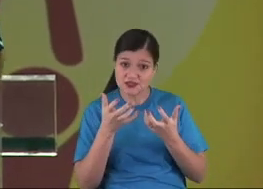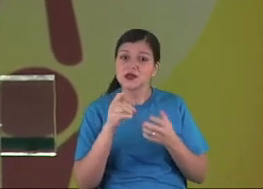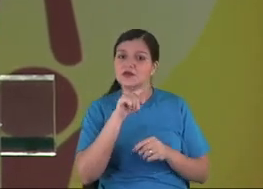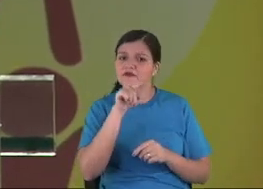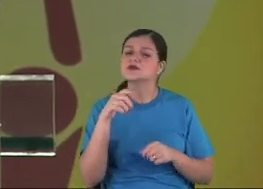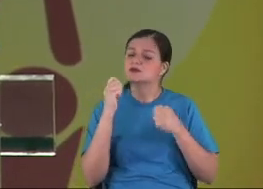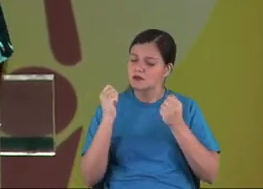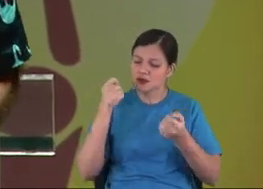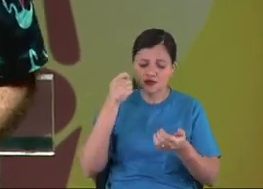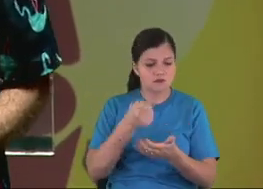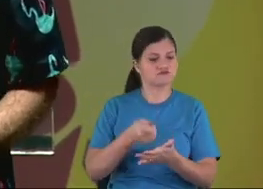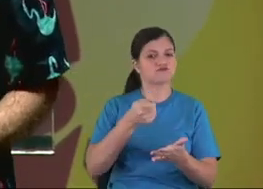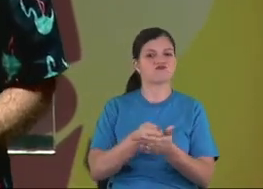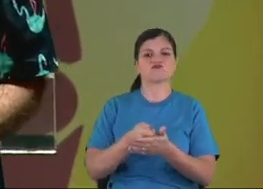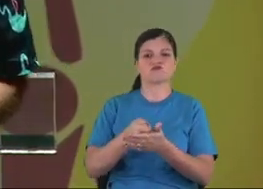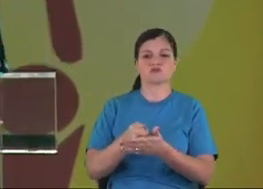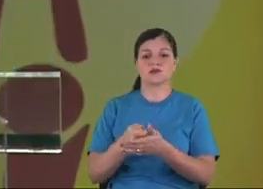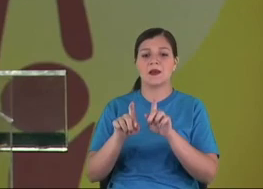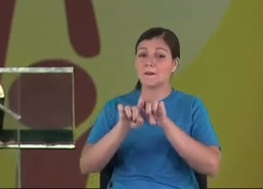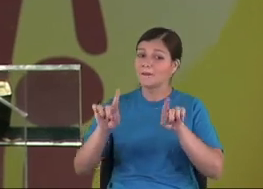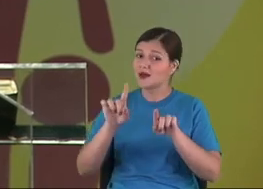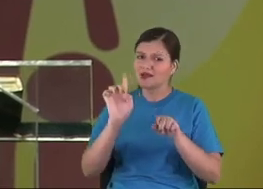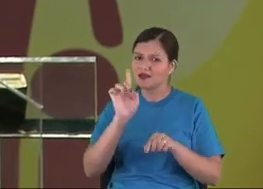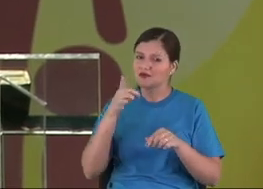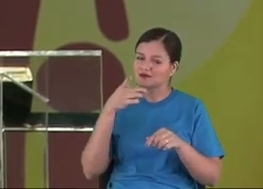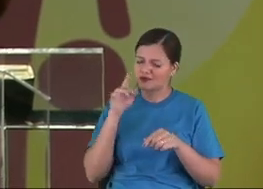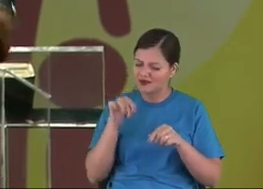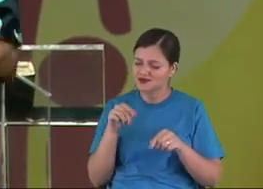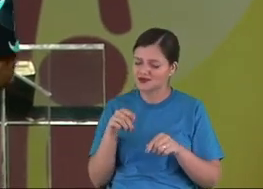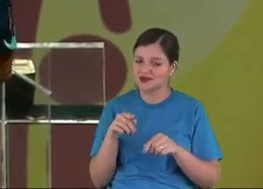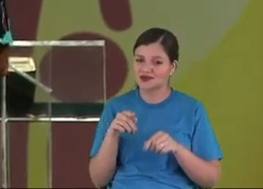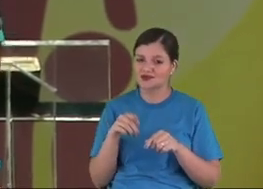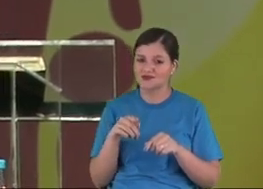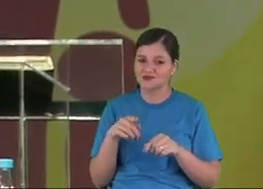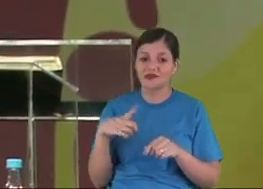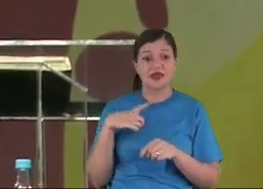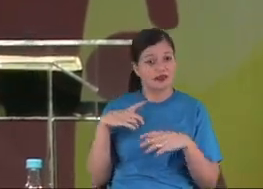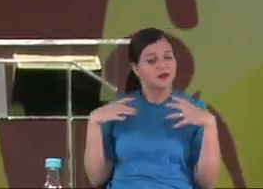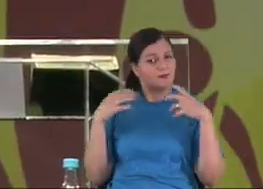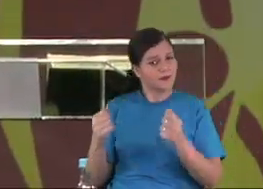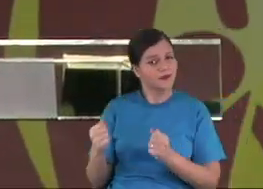tirano. Mas não é isso que Deus quer. Mas se o poder você tem na mão.